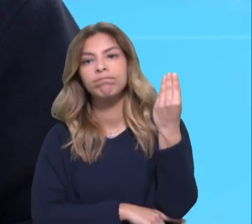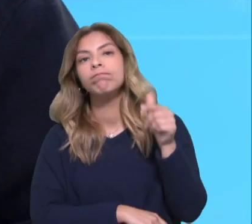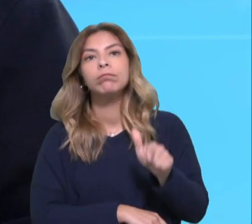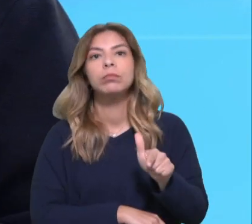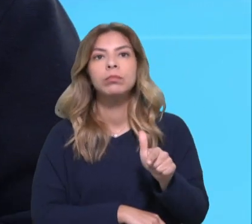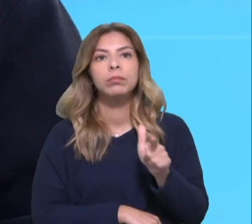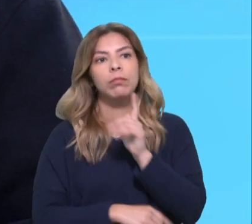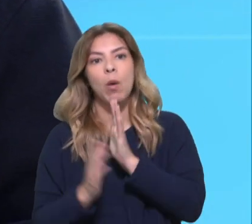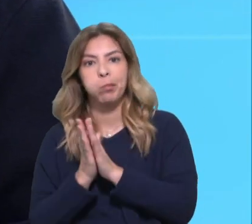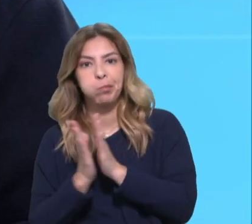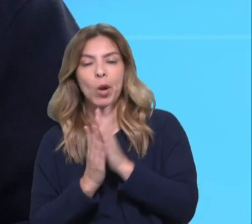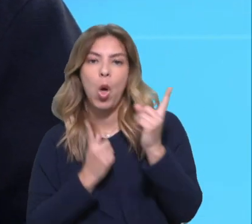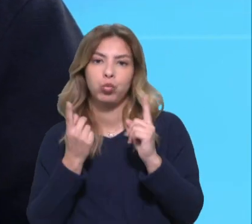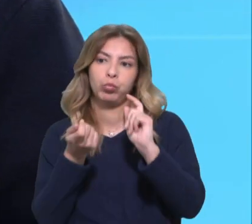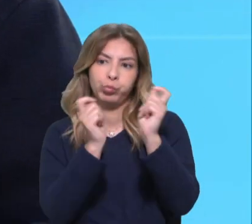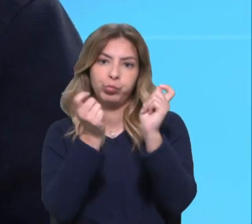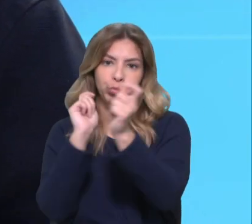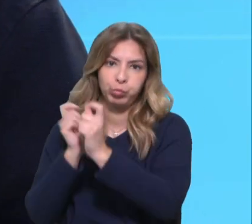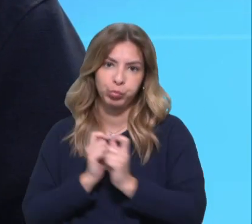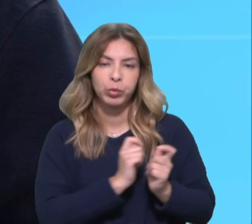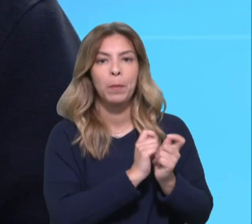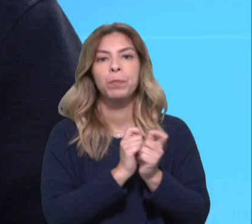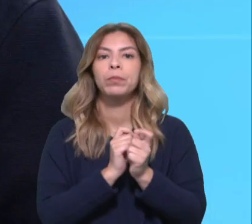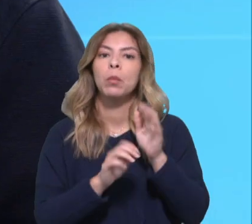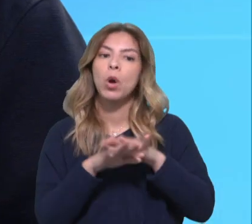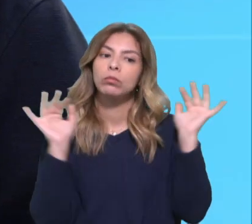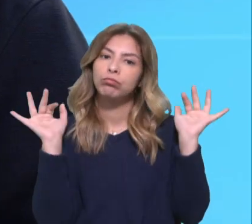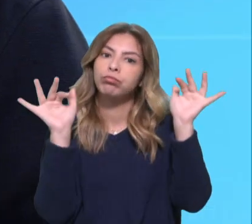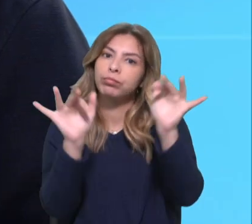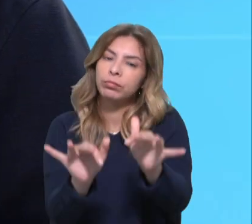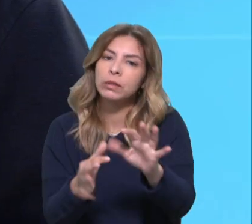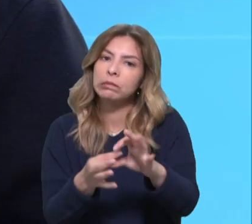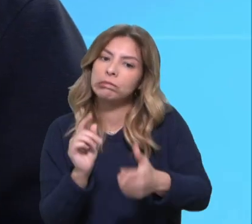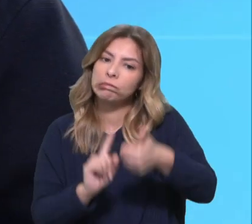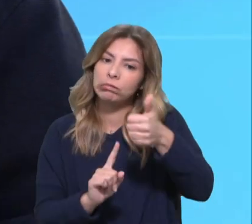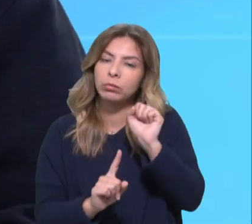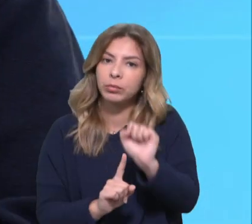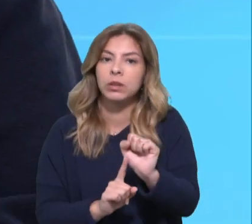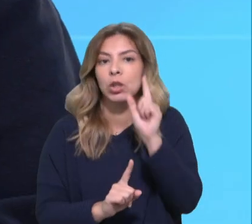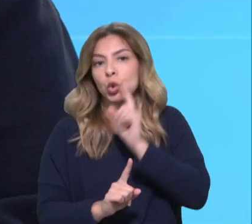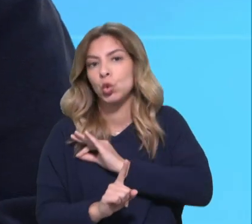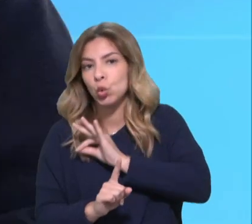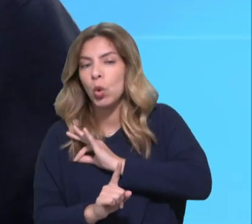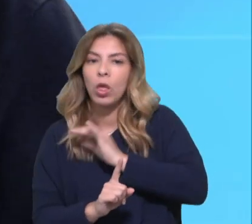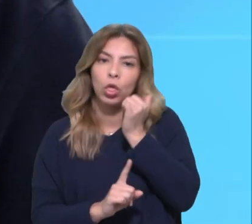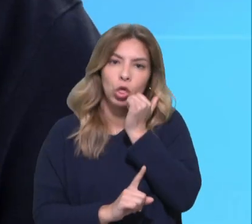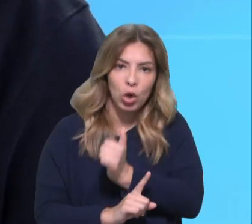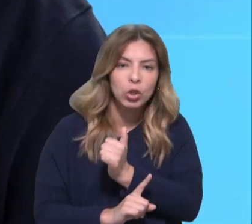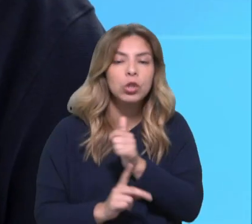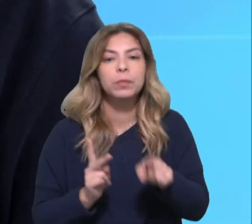de igrejas, portanto, no fundo, para haver o encontro, que seja o encontro entre Nossa Senhora das Dores e